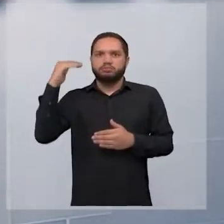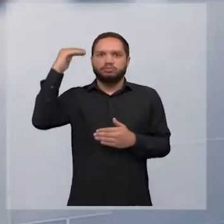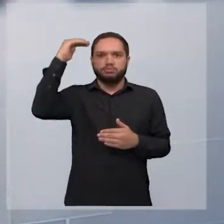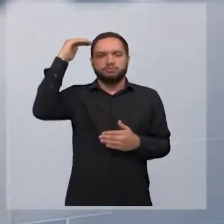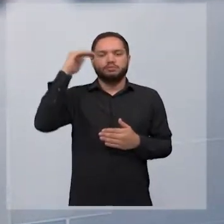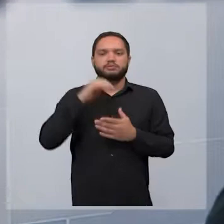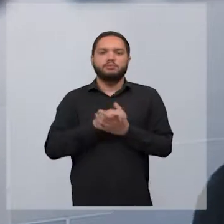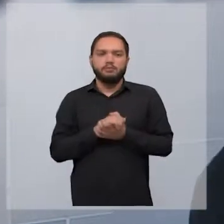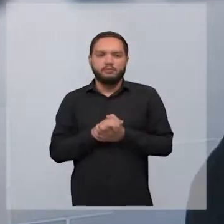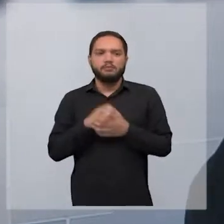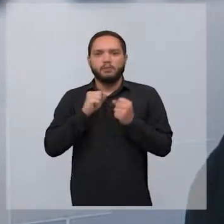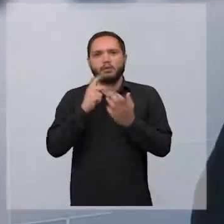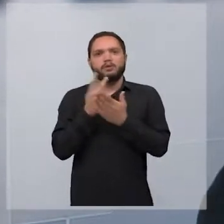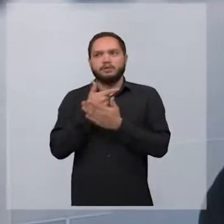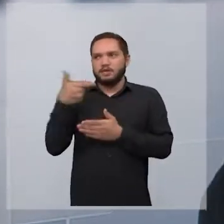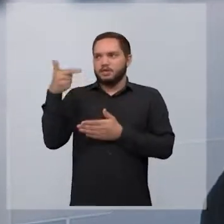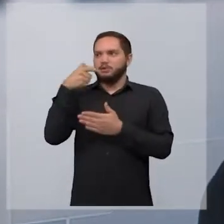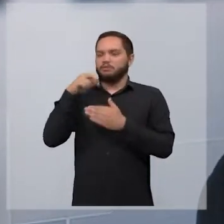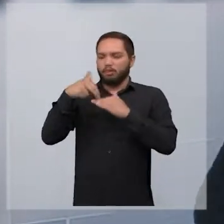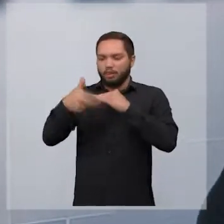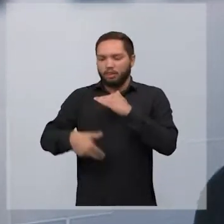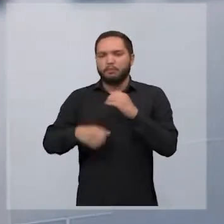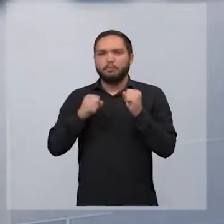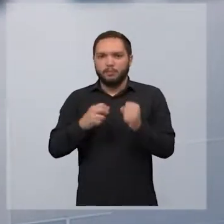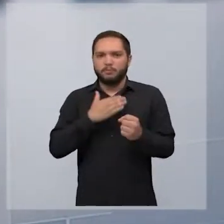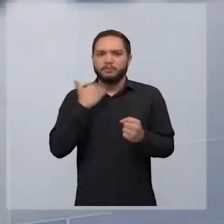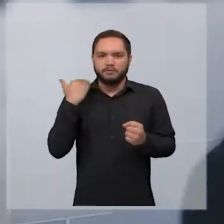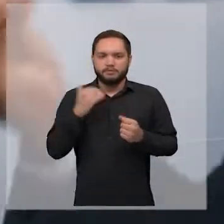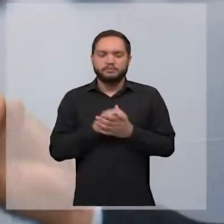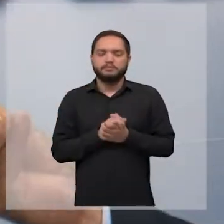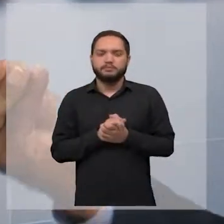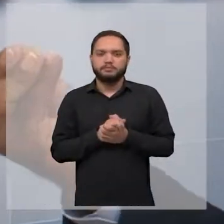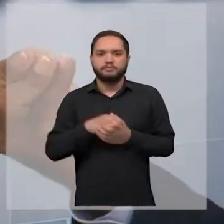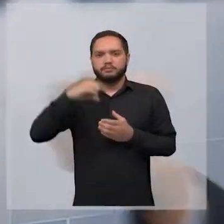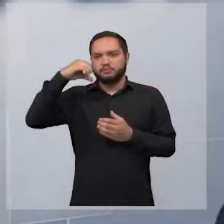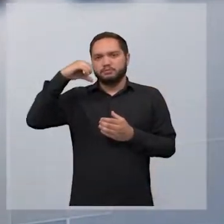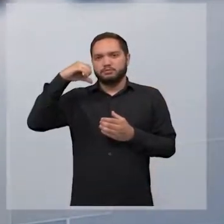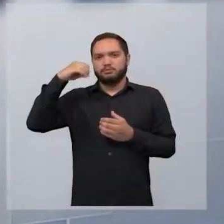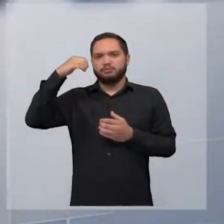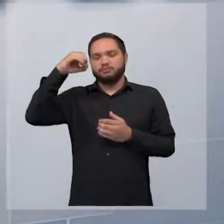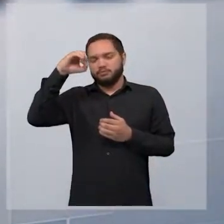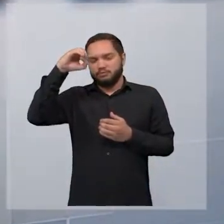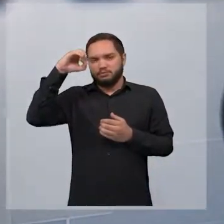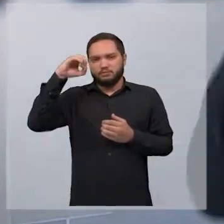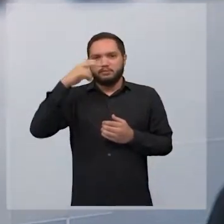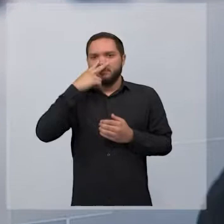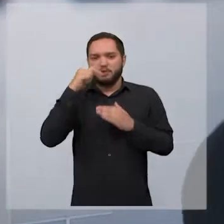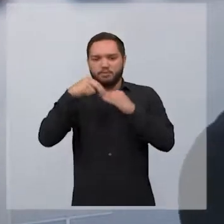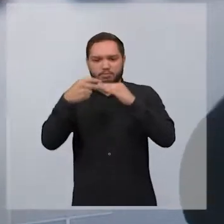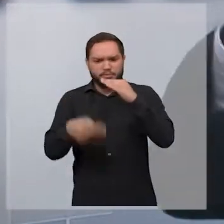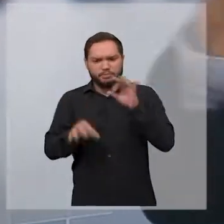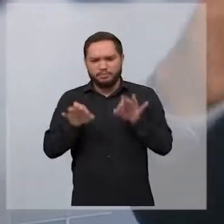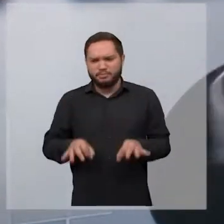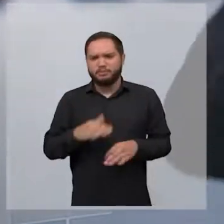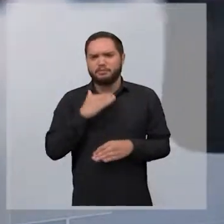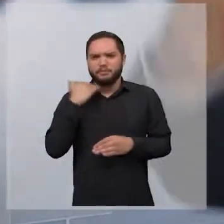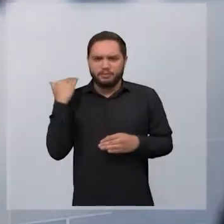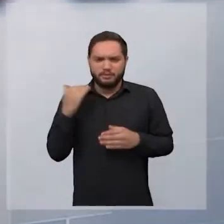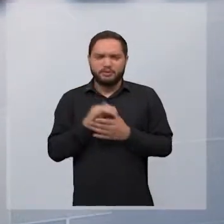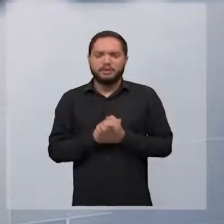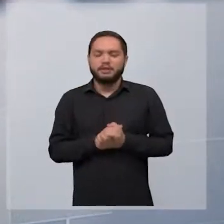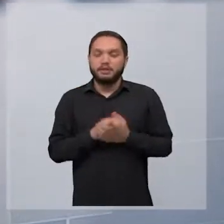queda. Mas, com certeza, do 9º ele não tem a menor chance. Então, a partir de um determinado, comprovado